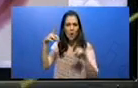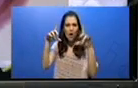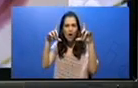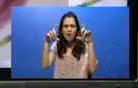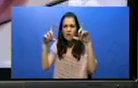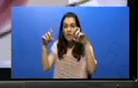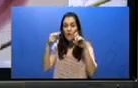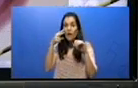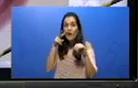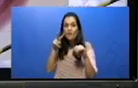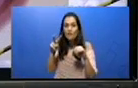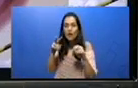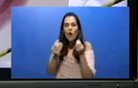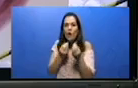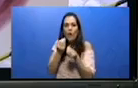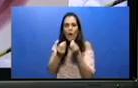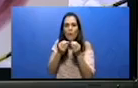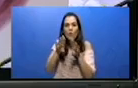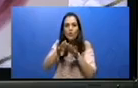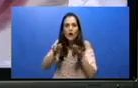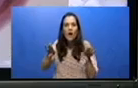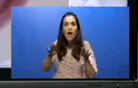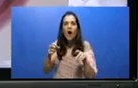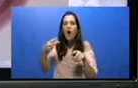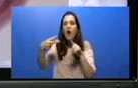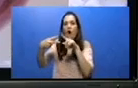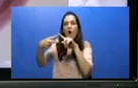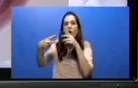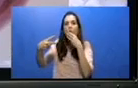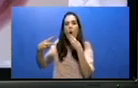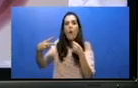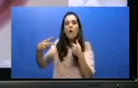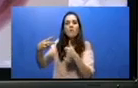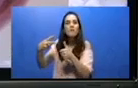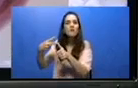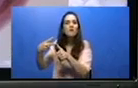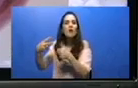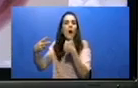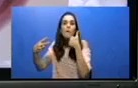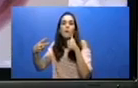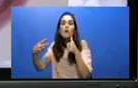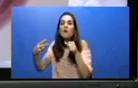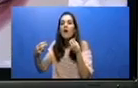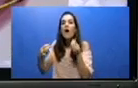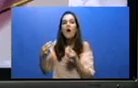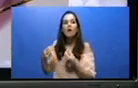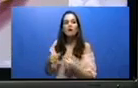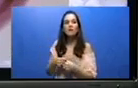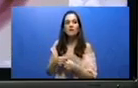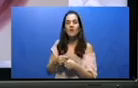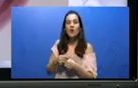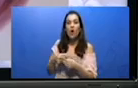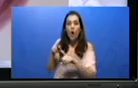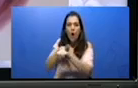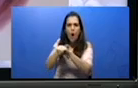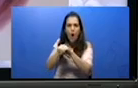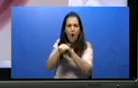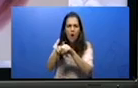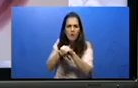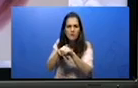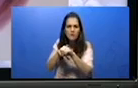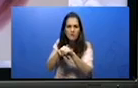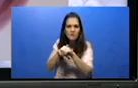fácil, é mais evidente essa situação. Aqui com uma coloração rosa mais clara é o